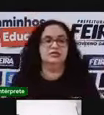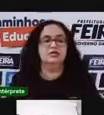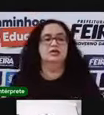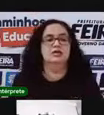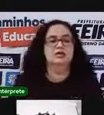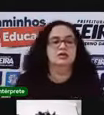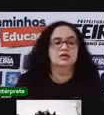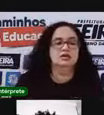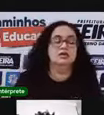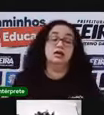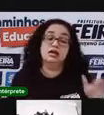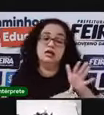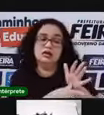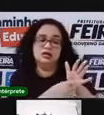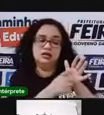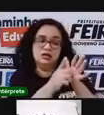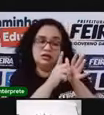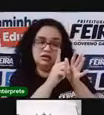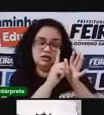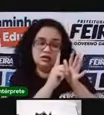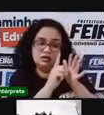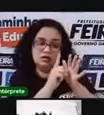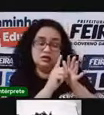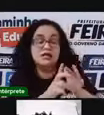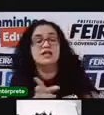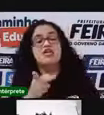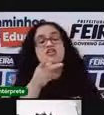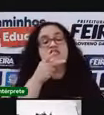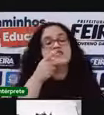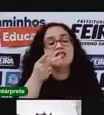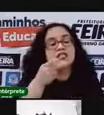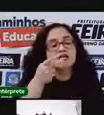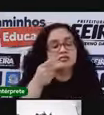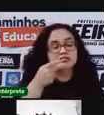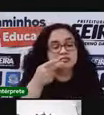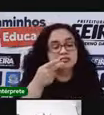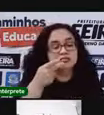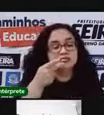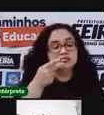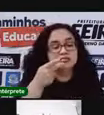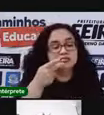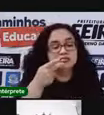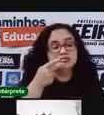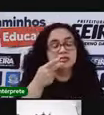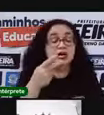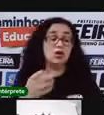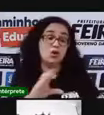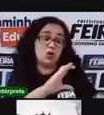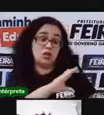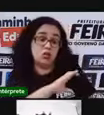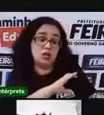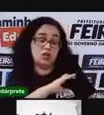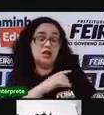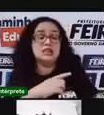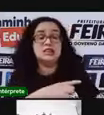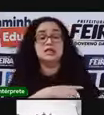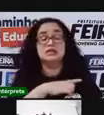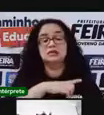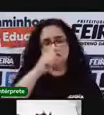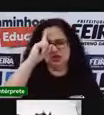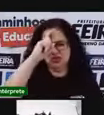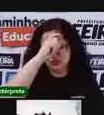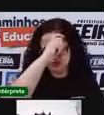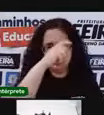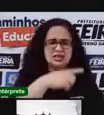íconezinho, antes, não é? De eu falar. O colega que tem dificuldade, eu tô